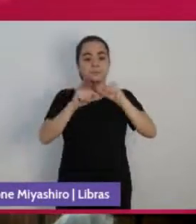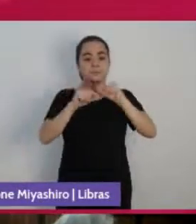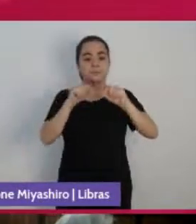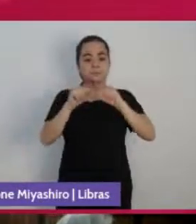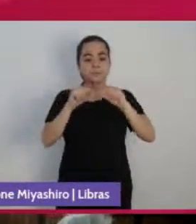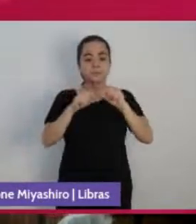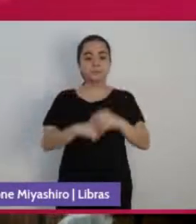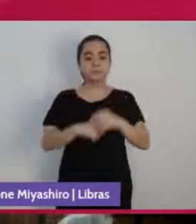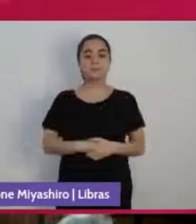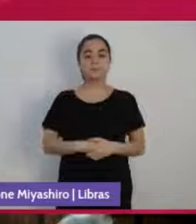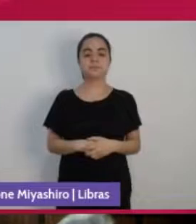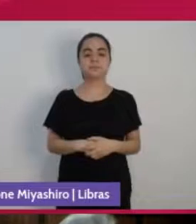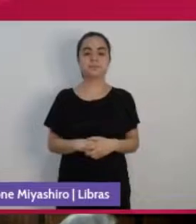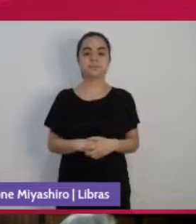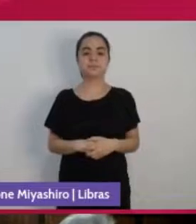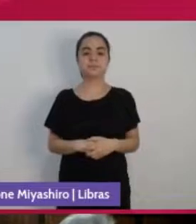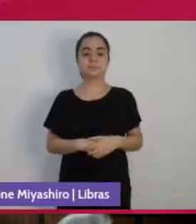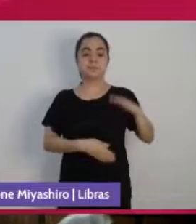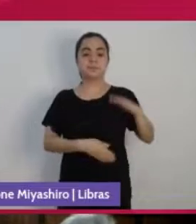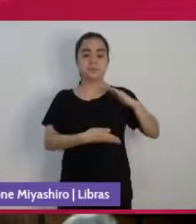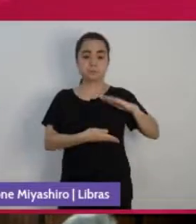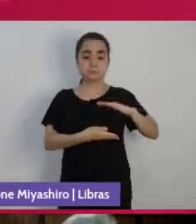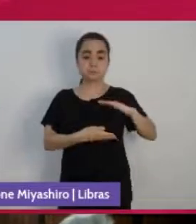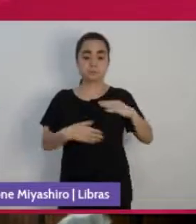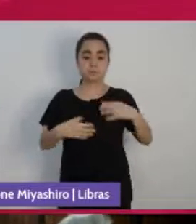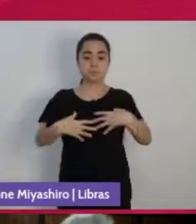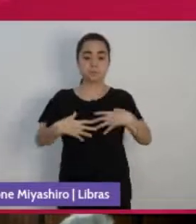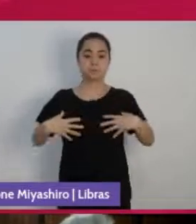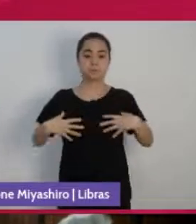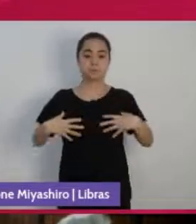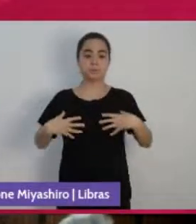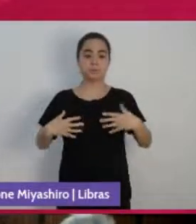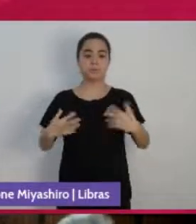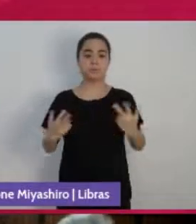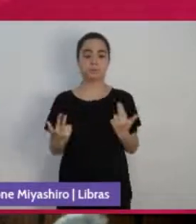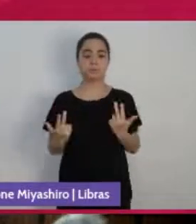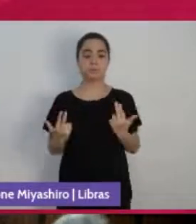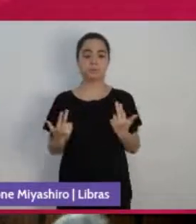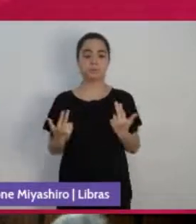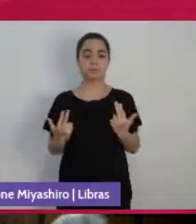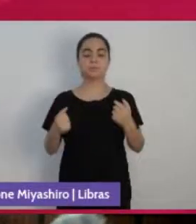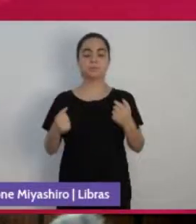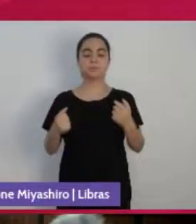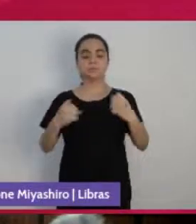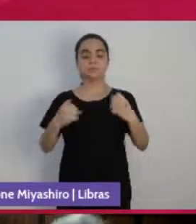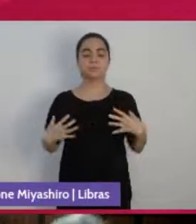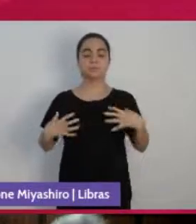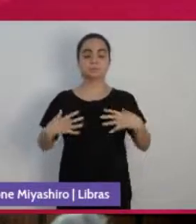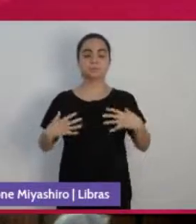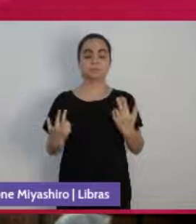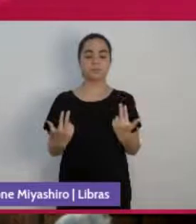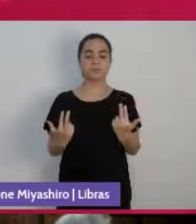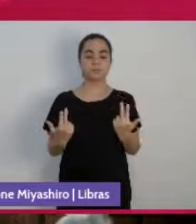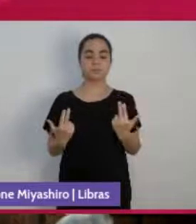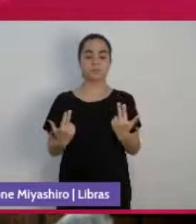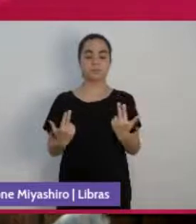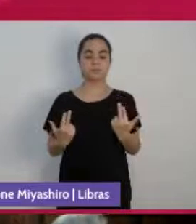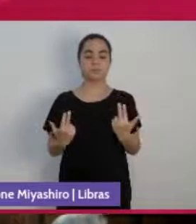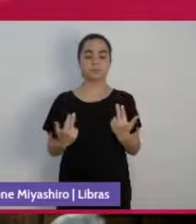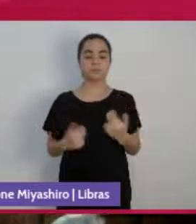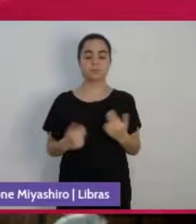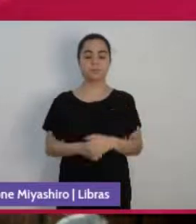que ter? As mamas têm que estar simétricas, tem que estar ao mesmo tamanho, as duas mamas,